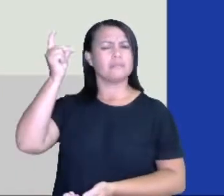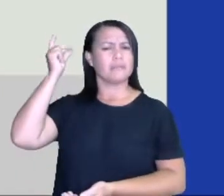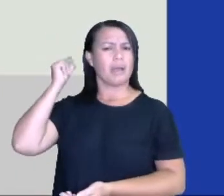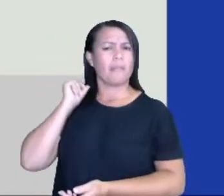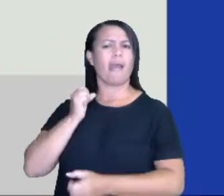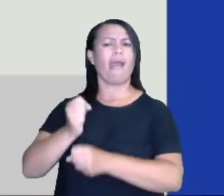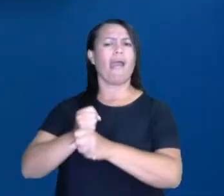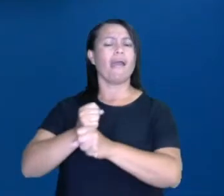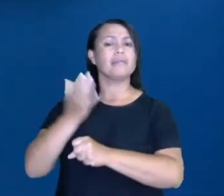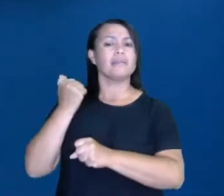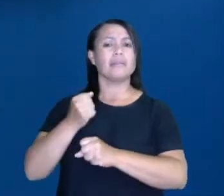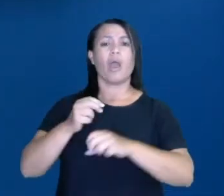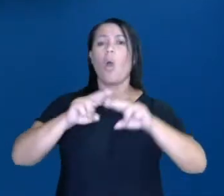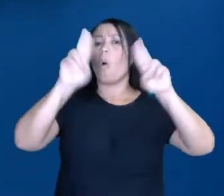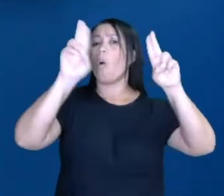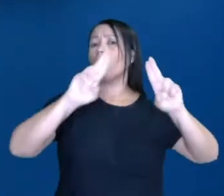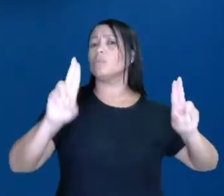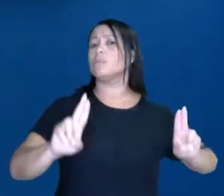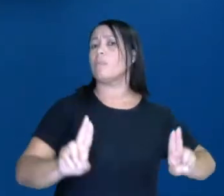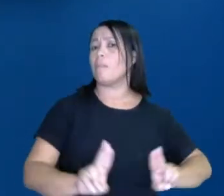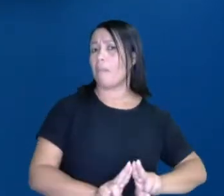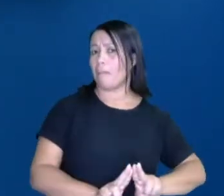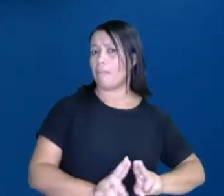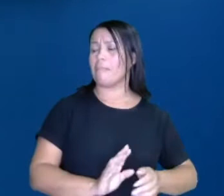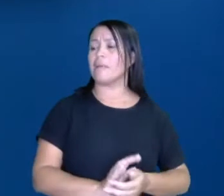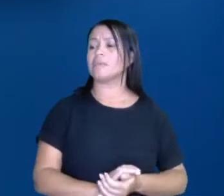Antigamente, os mapas poderiam ser